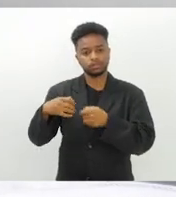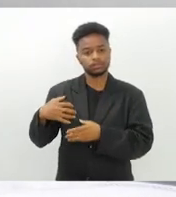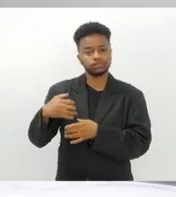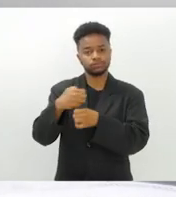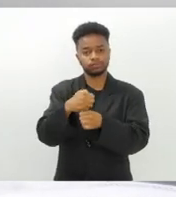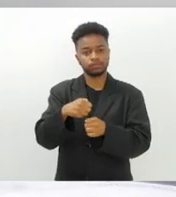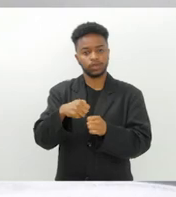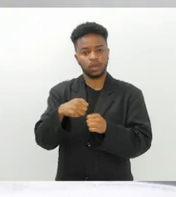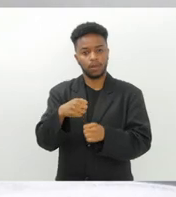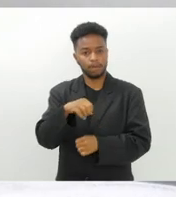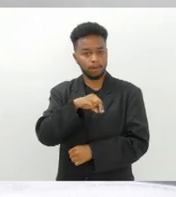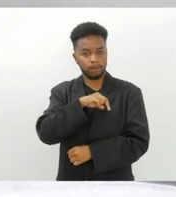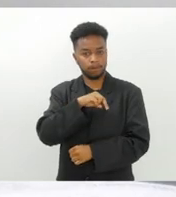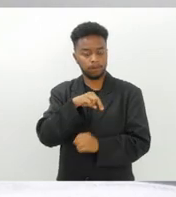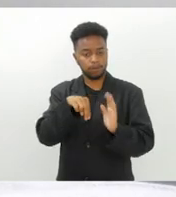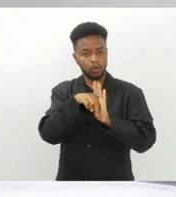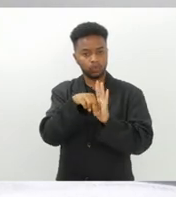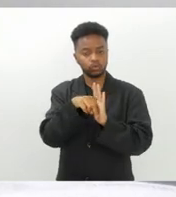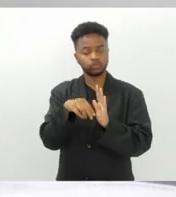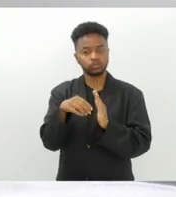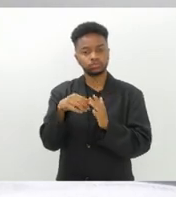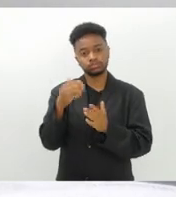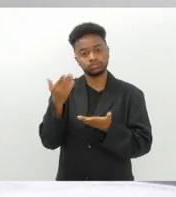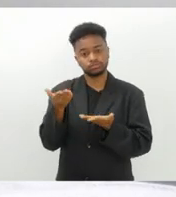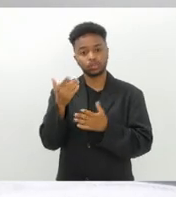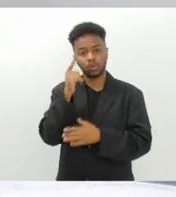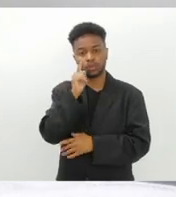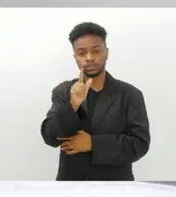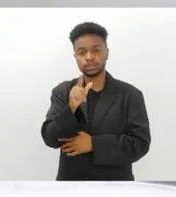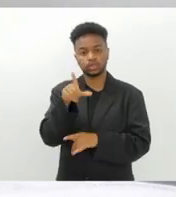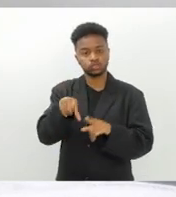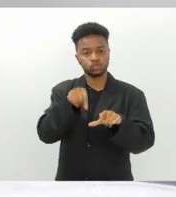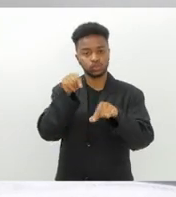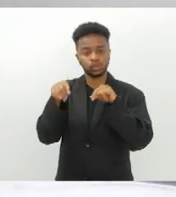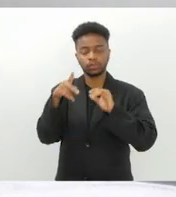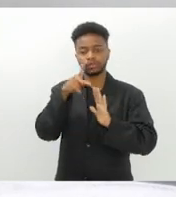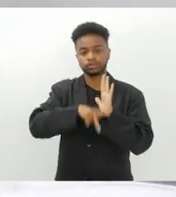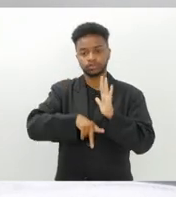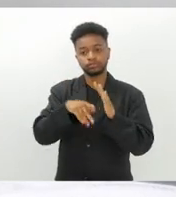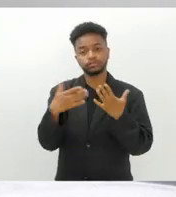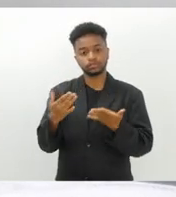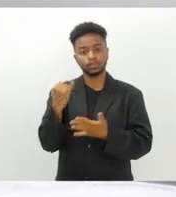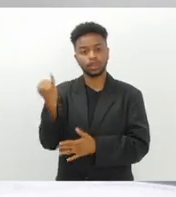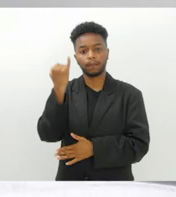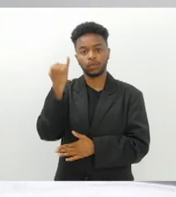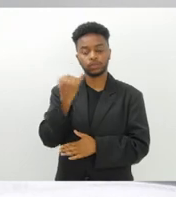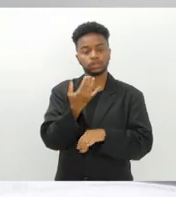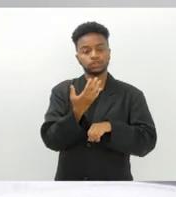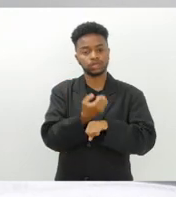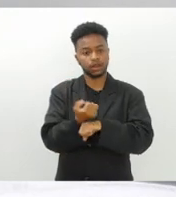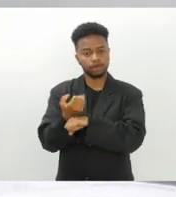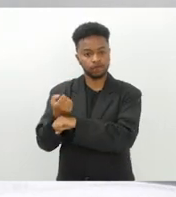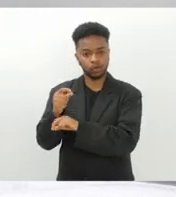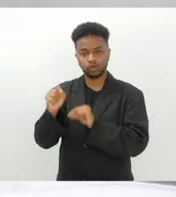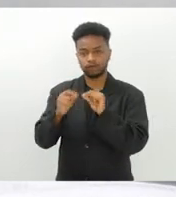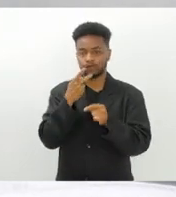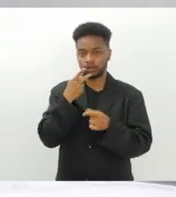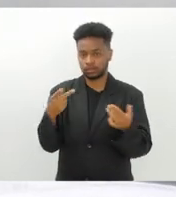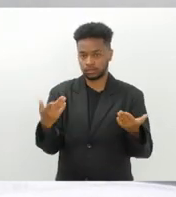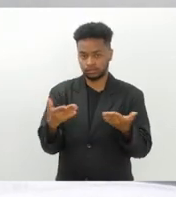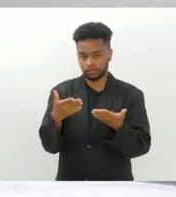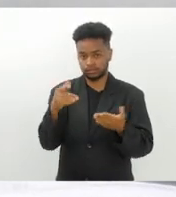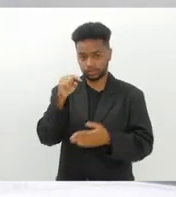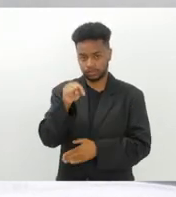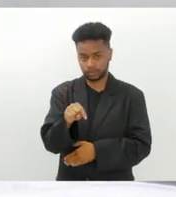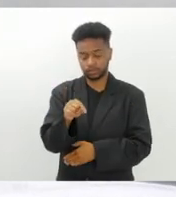para você ter o seu projeto selecionado. Então, é bom que isso fique gravado, está sendo dito aqui, é um compromisso nosso, é claro